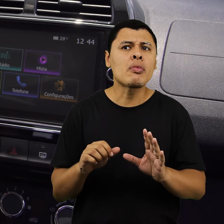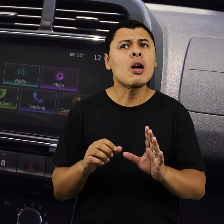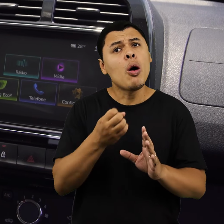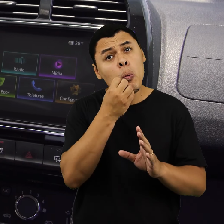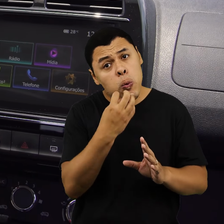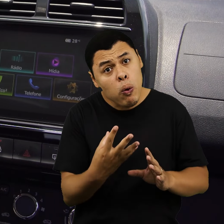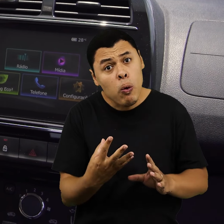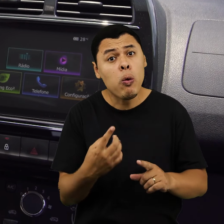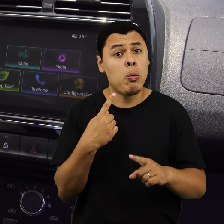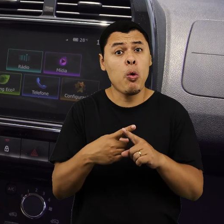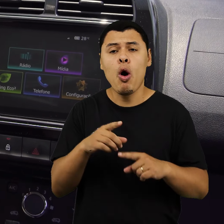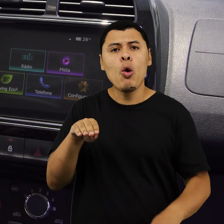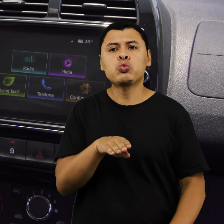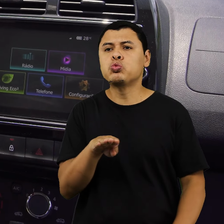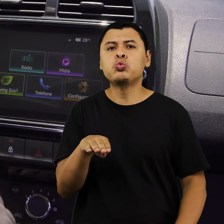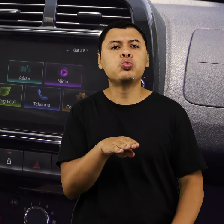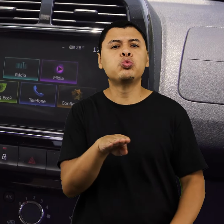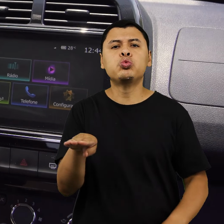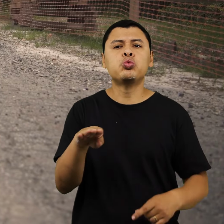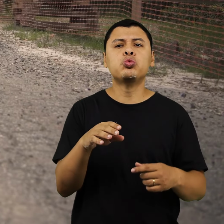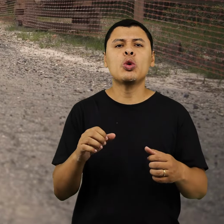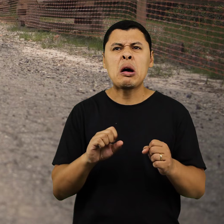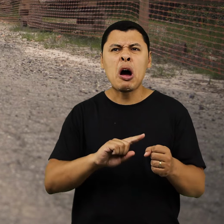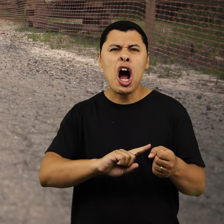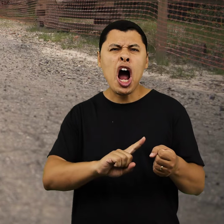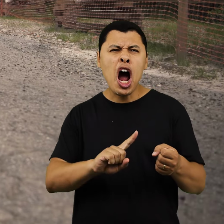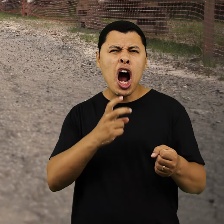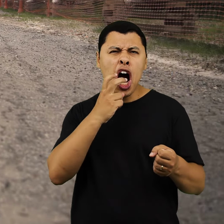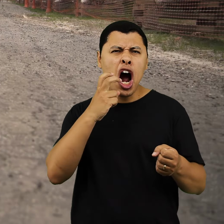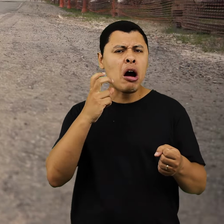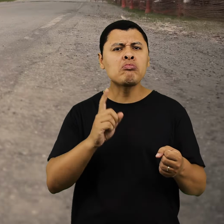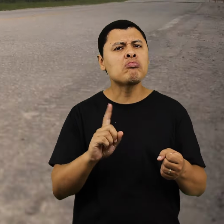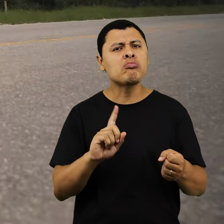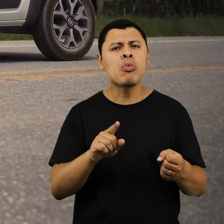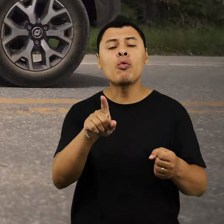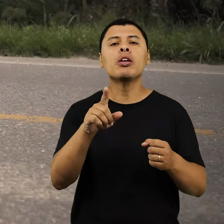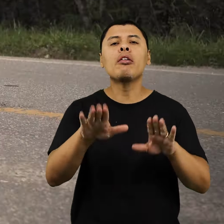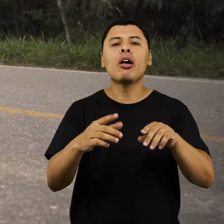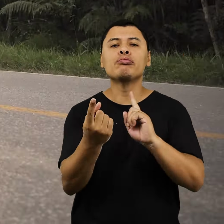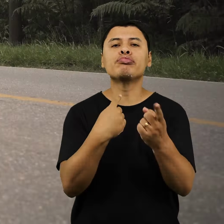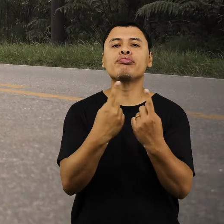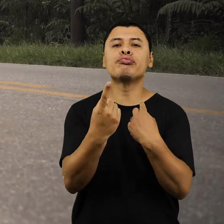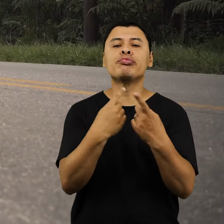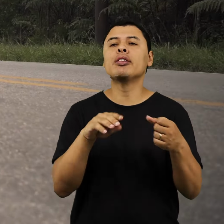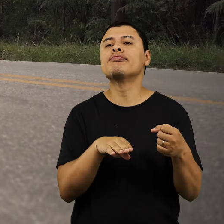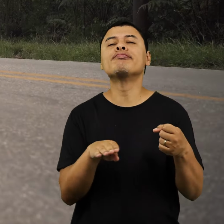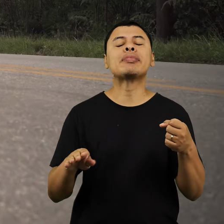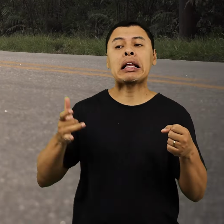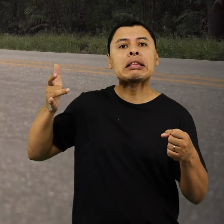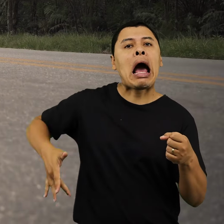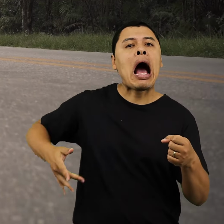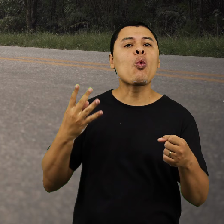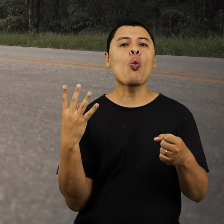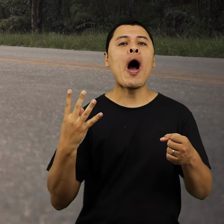num conforto de rodagem. O carro está sempre soltinho, né? É um carro que você consegue às vezes rodar, se está na rodovia, você até esquece que ali na quarta marcha, como eu